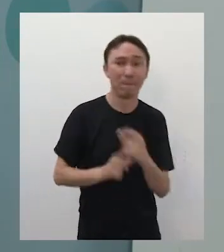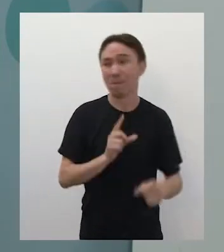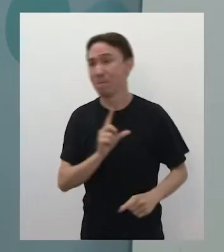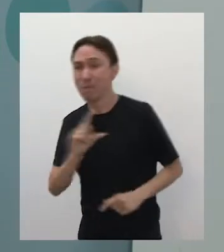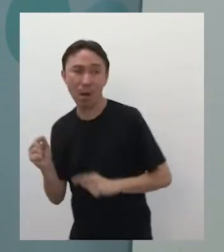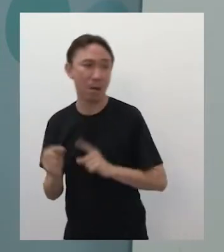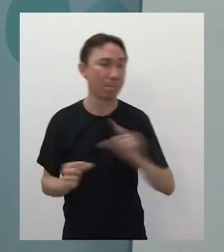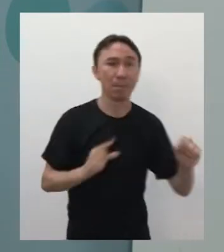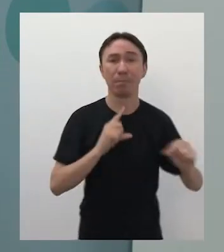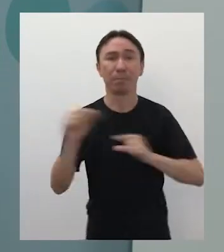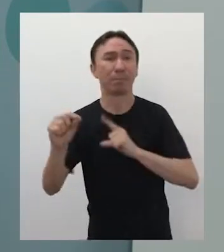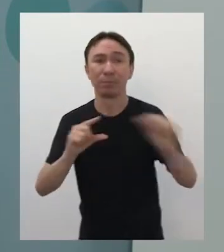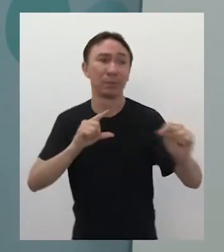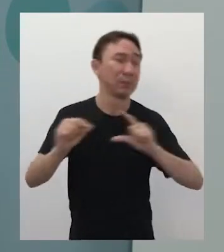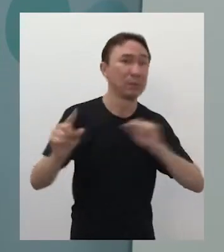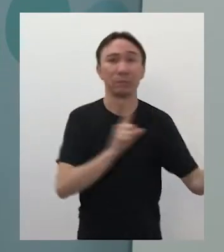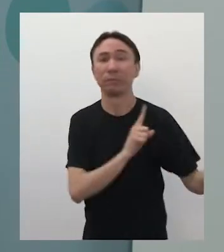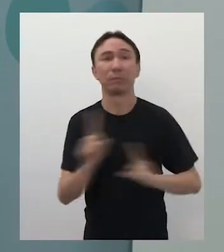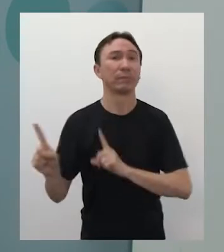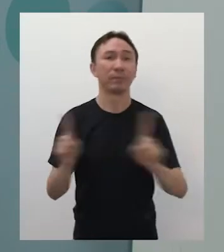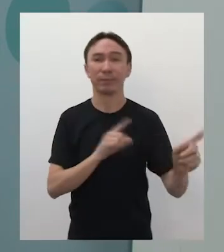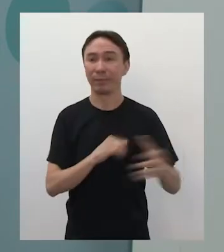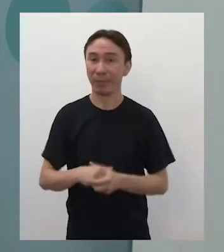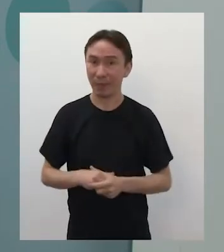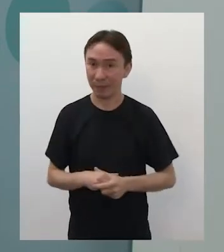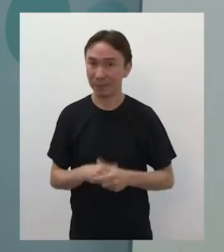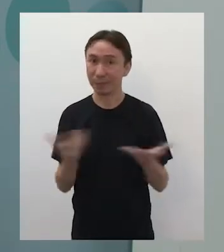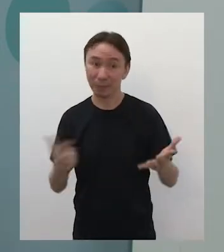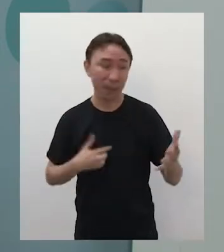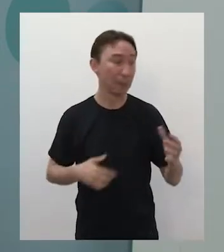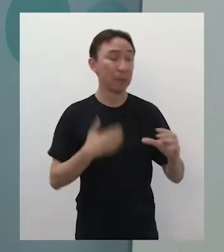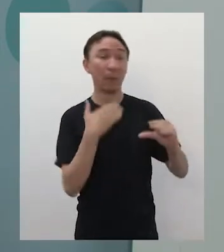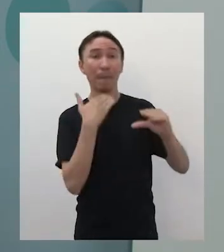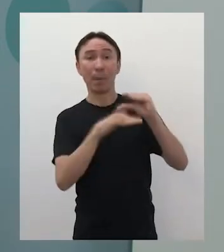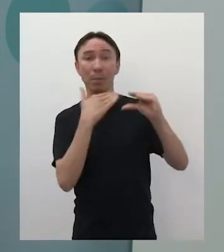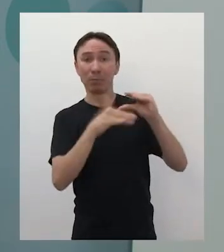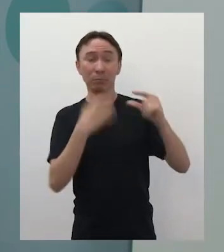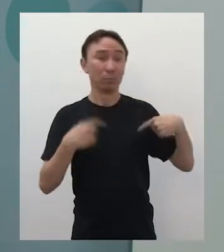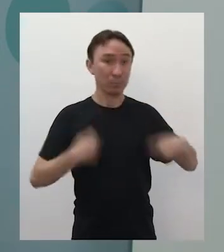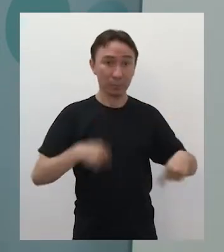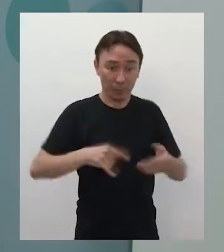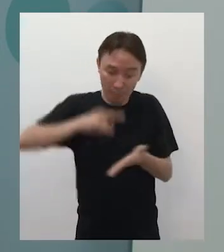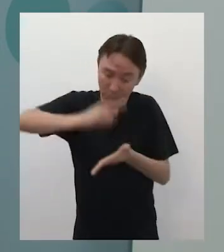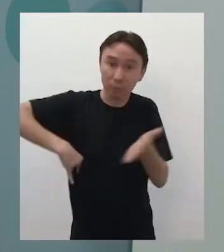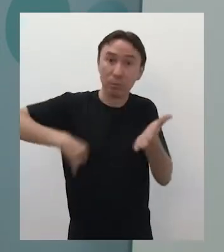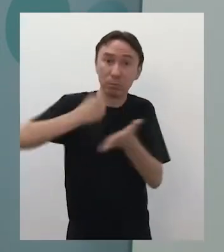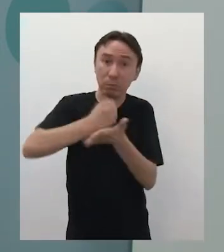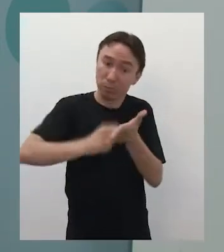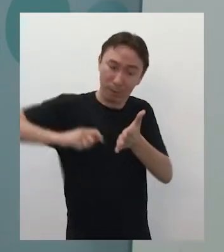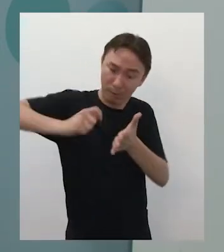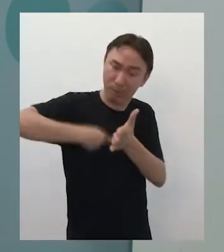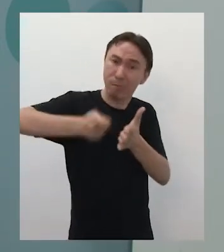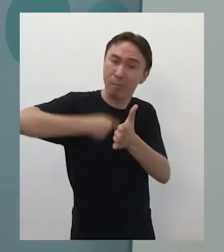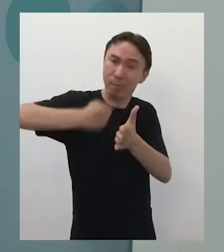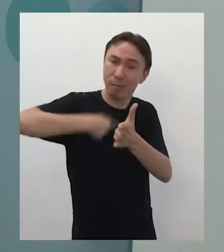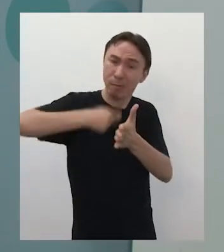lá, em meio a tantos compromissos, tentando equilibrar os pratinhos e se sentindo verdadeiro